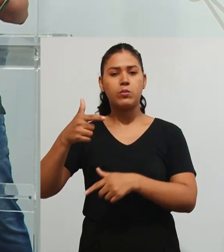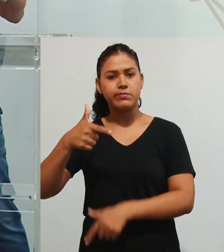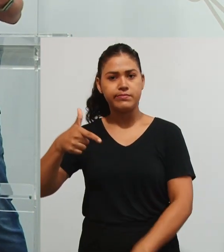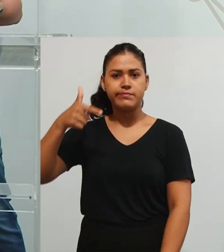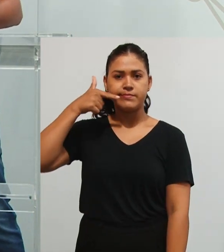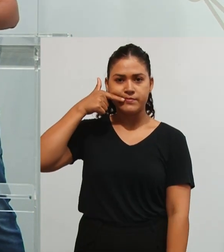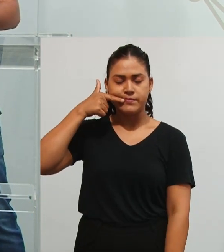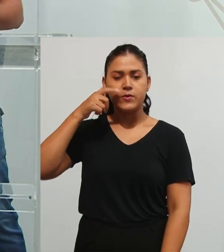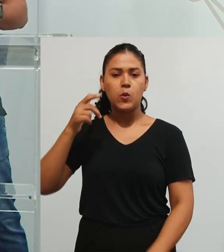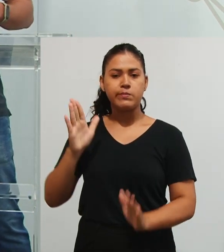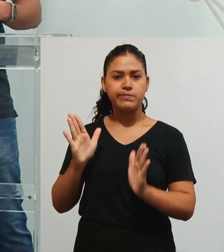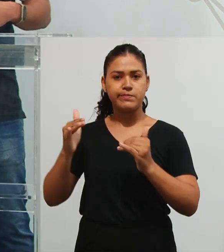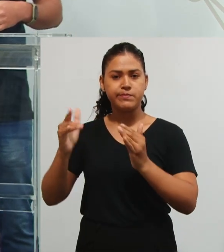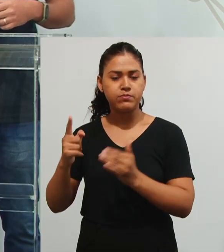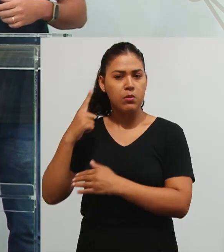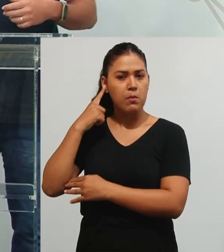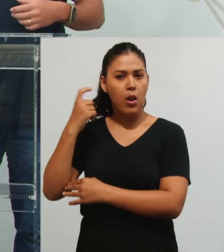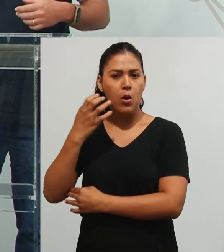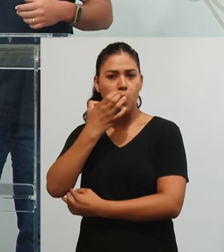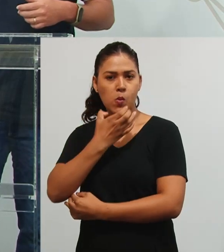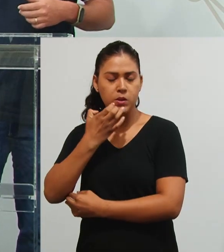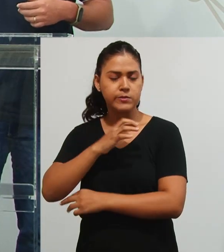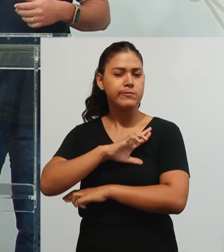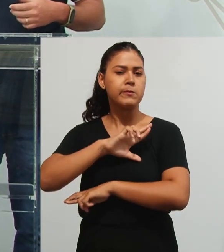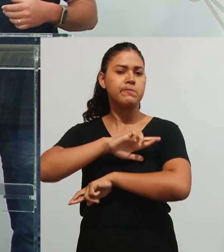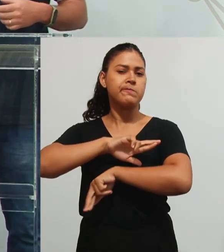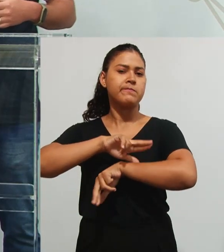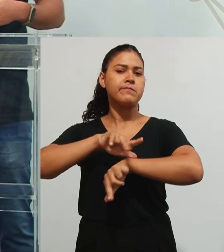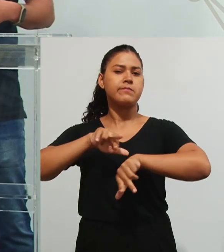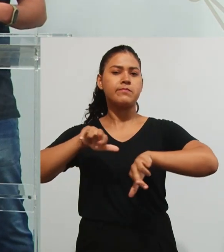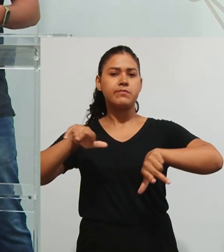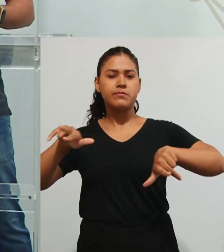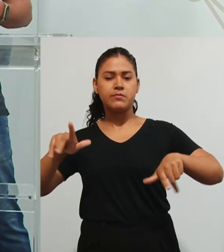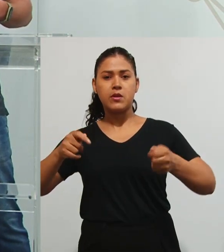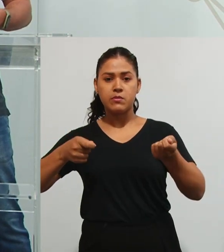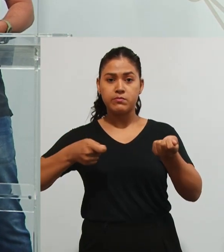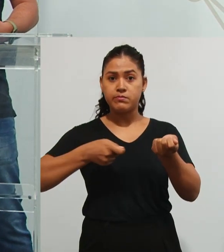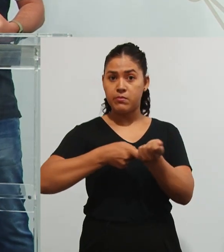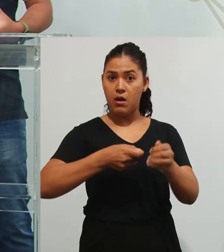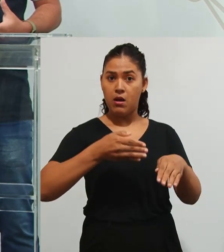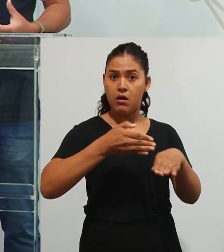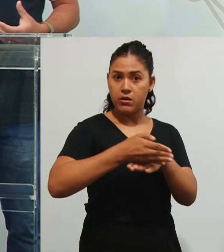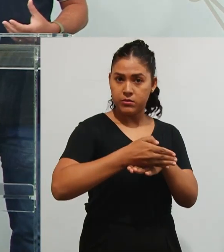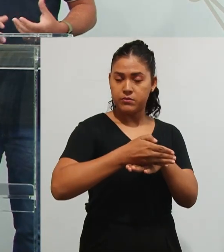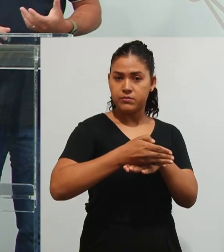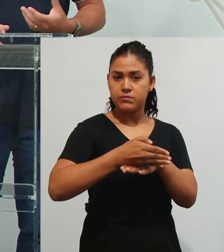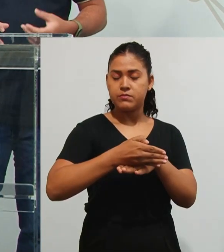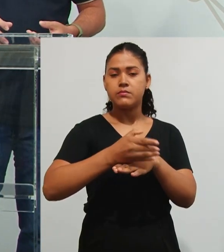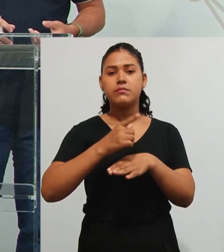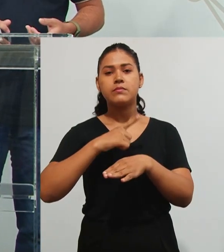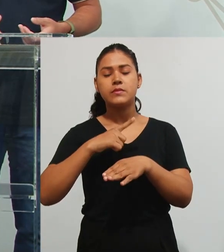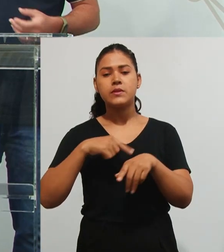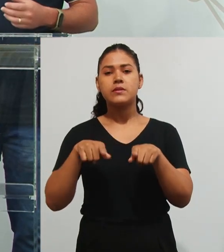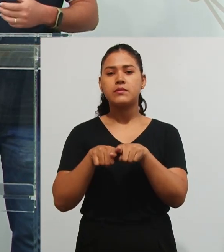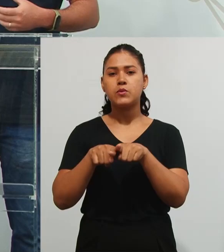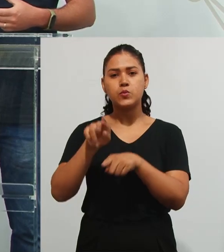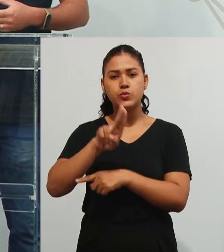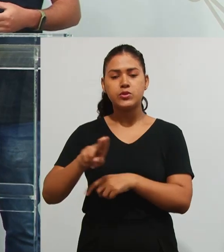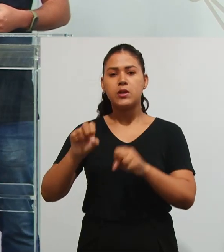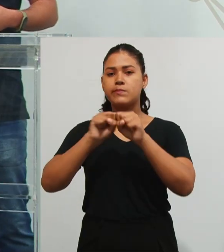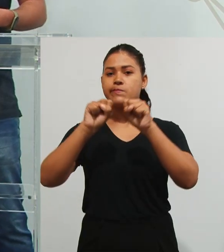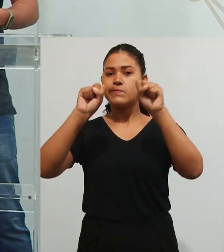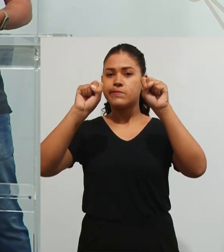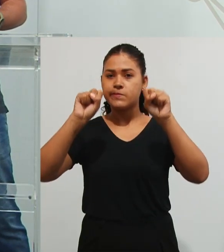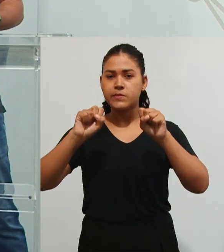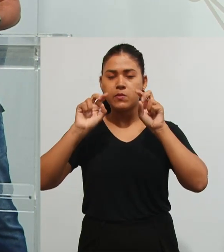ouvido, uma caixinha de som, você tem saída dos dados que foram processados. Então, visualização de um programa em execução, de